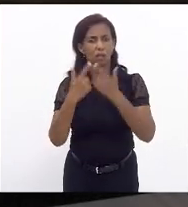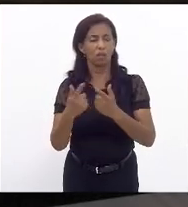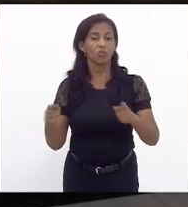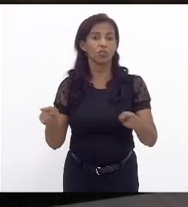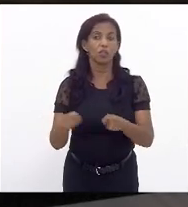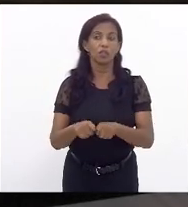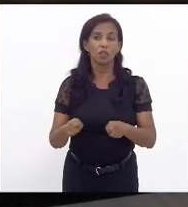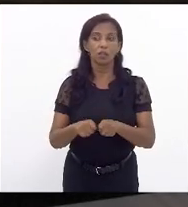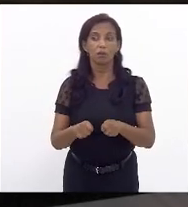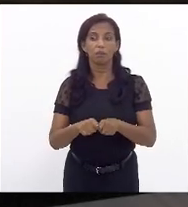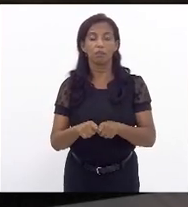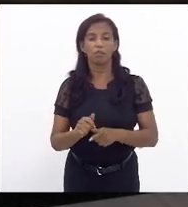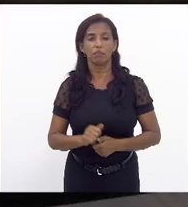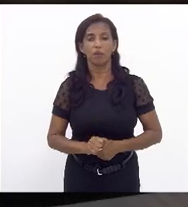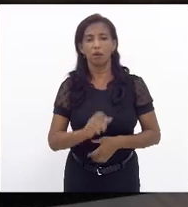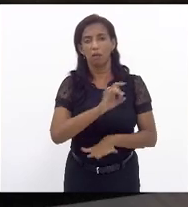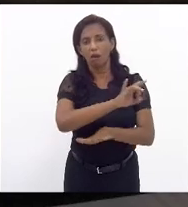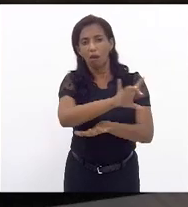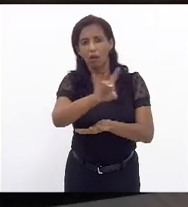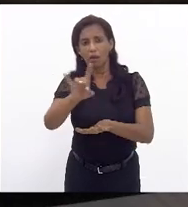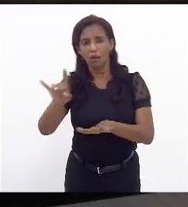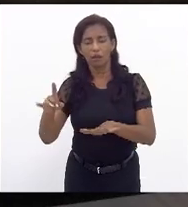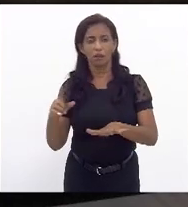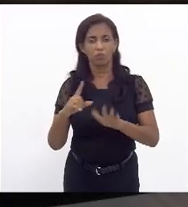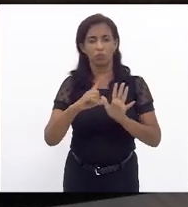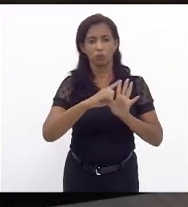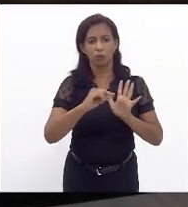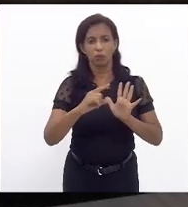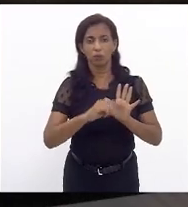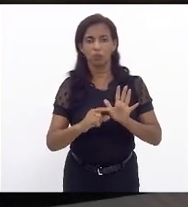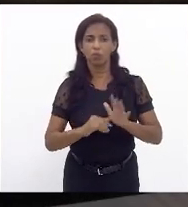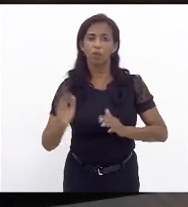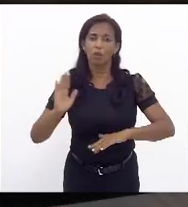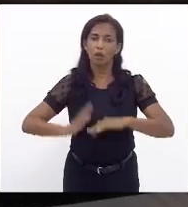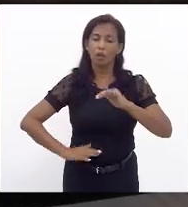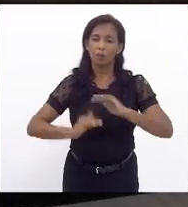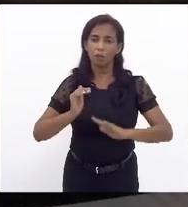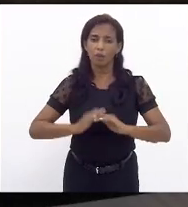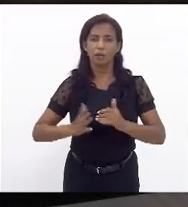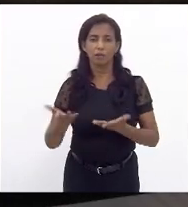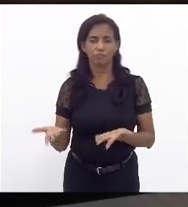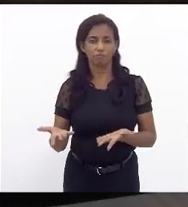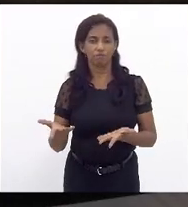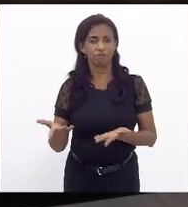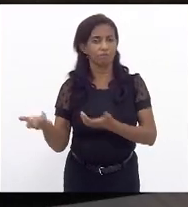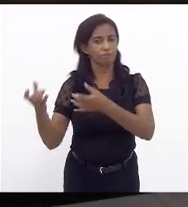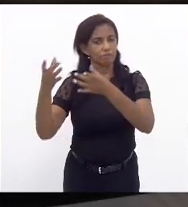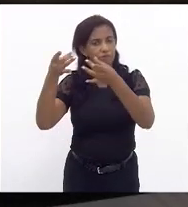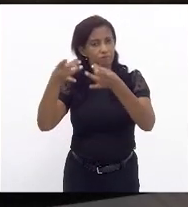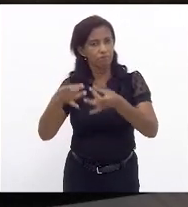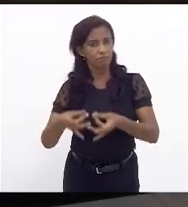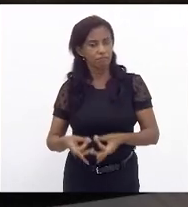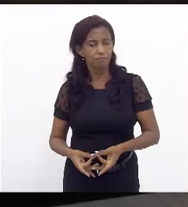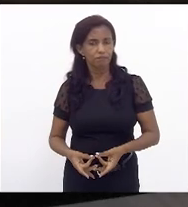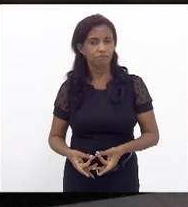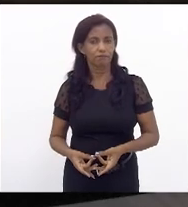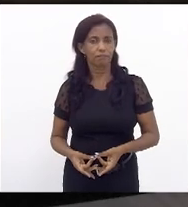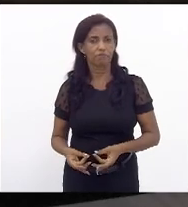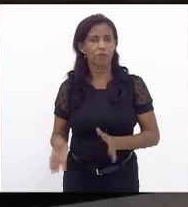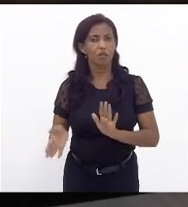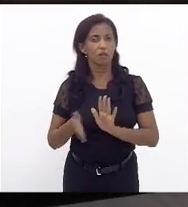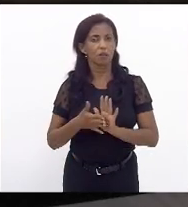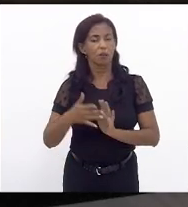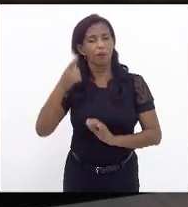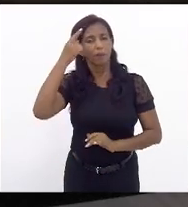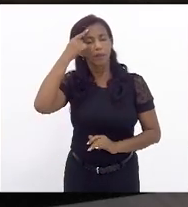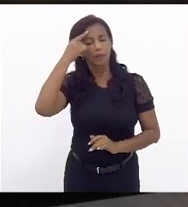também a cada um dos indicados por sua capacidade de definir seu próprio